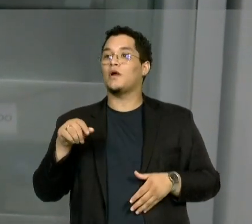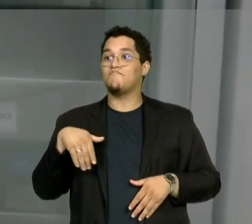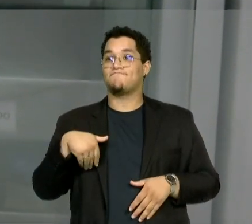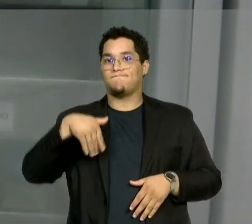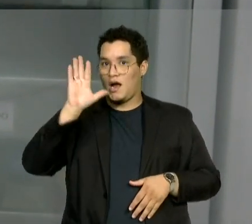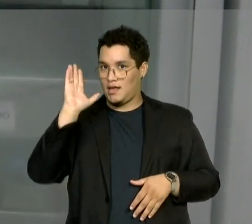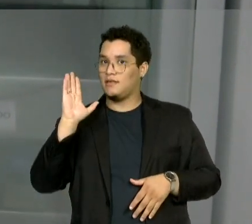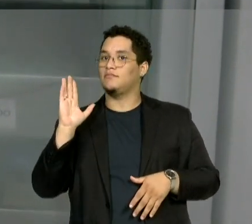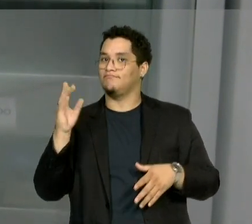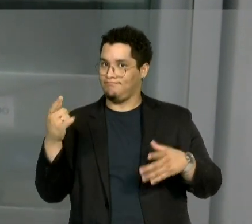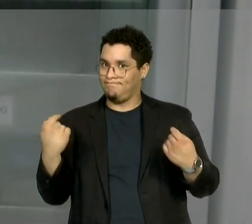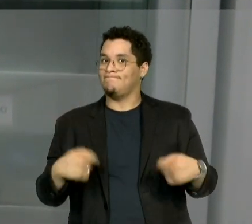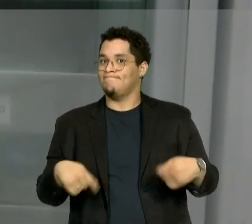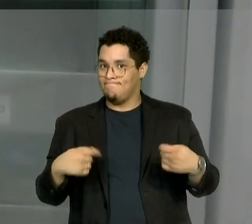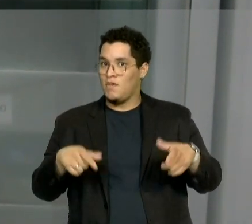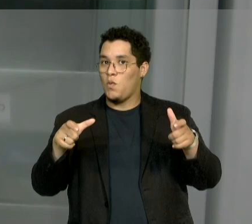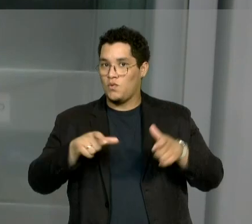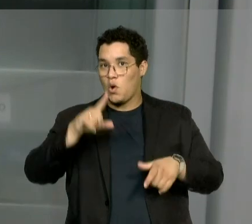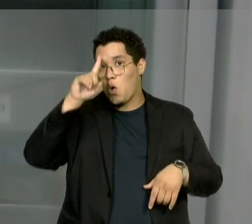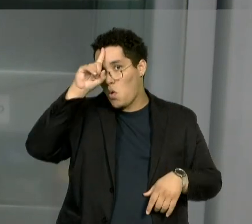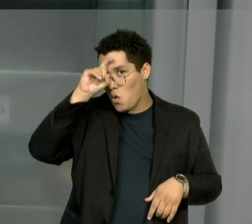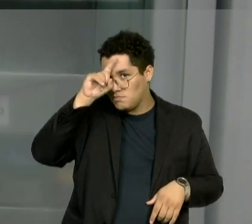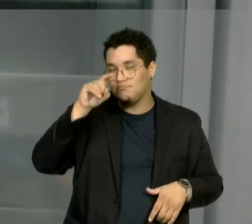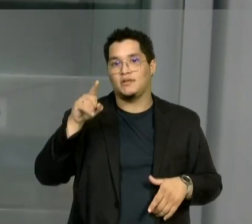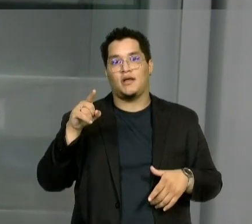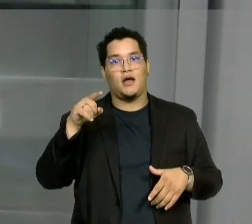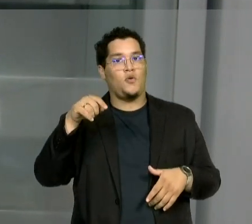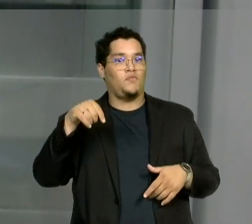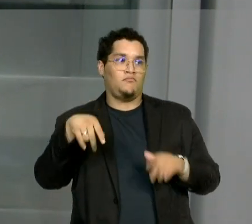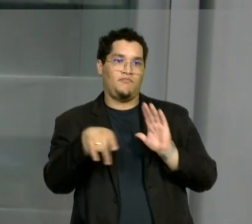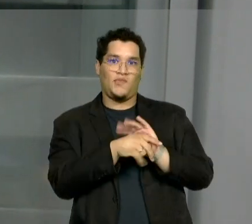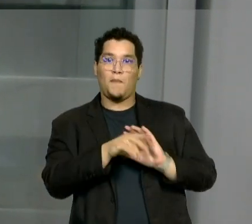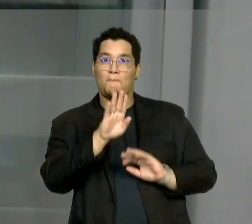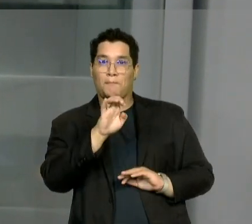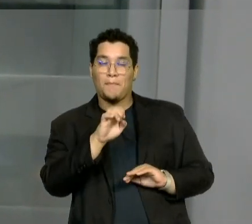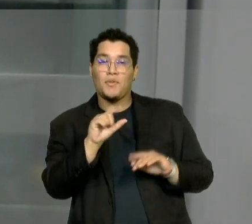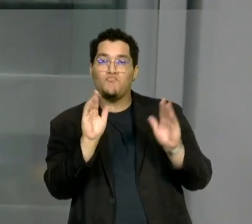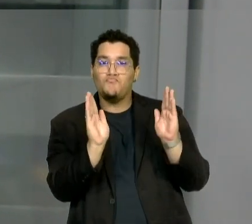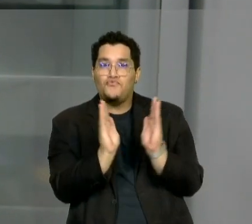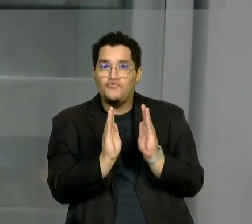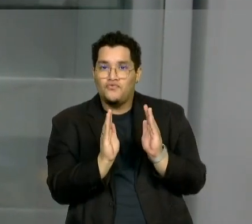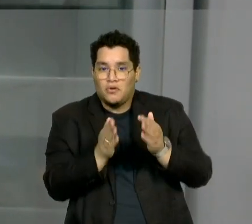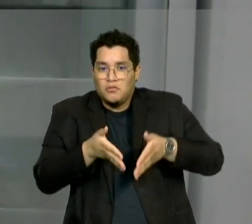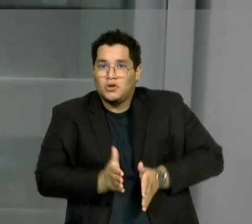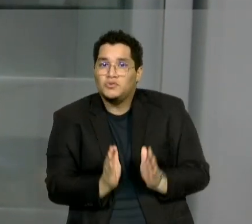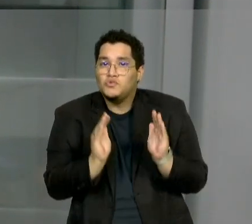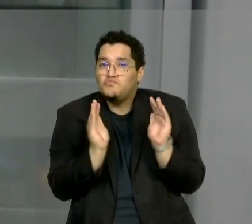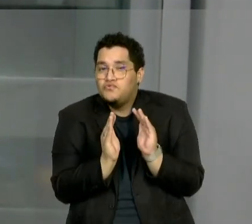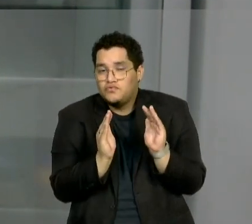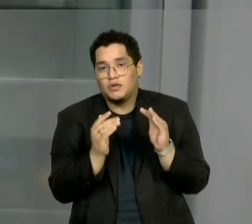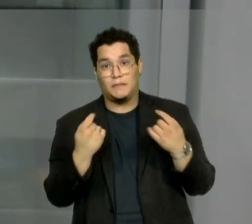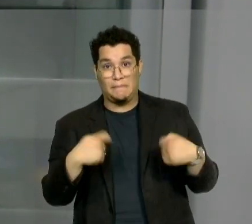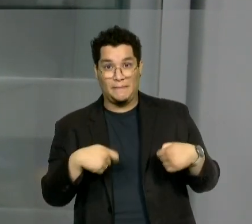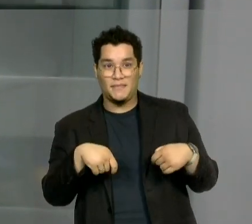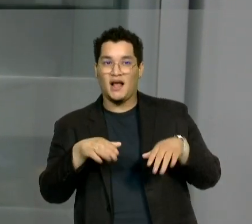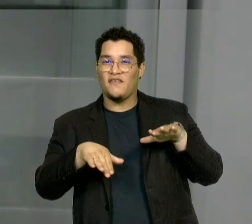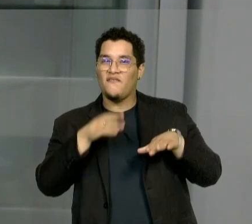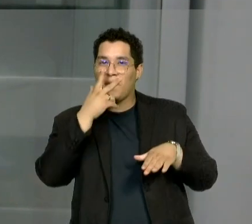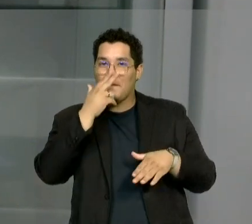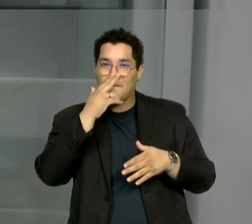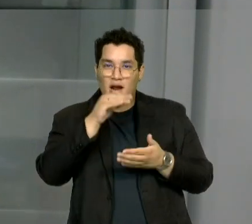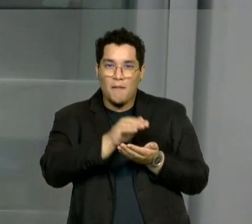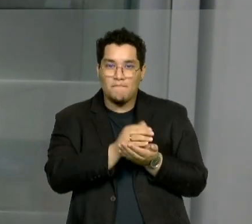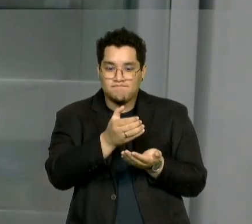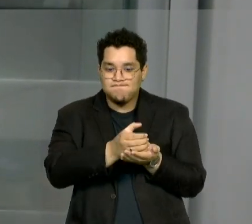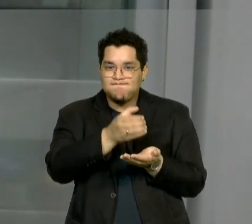unidades neonatais e bancos de leite, os frascos são um recurso essencial, mas muitas vezes esses